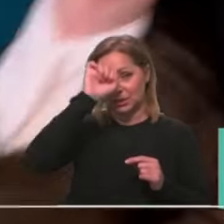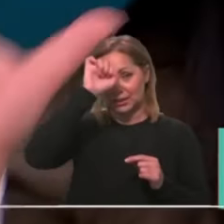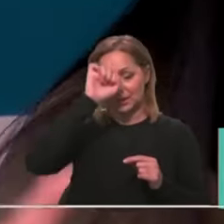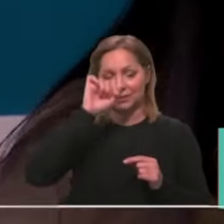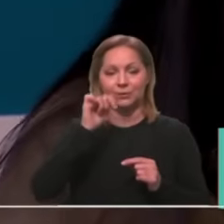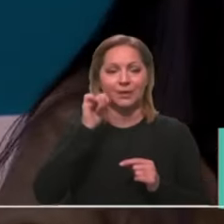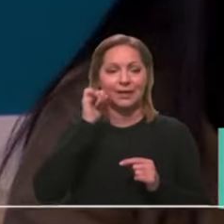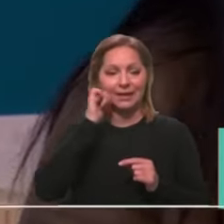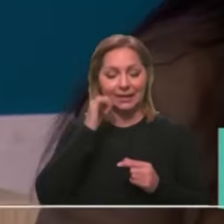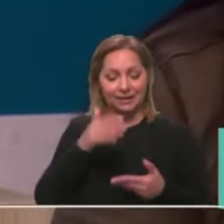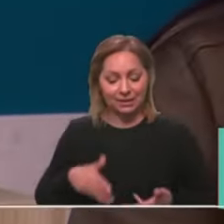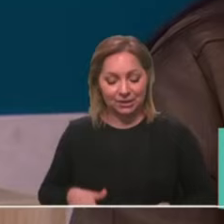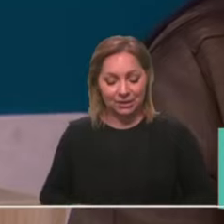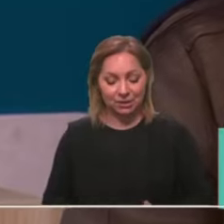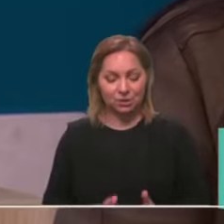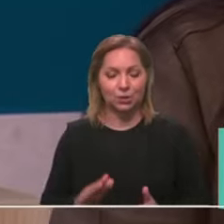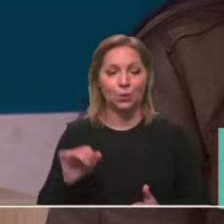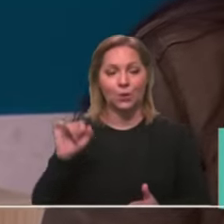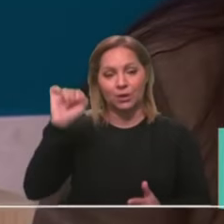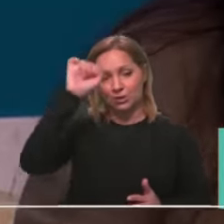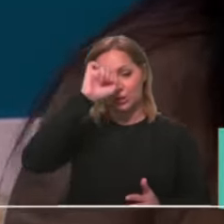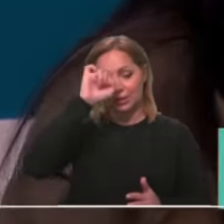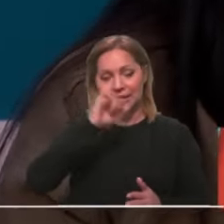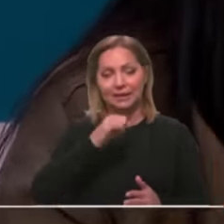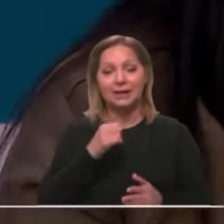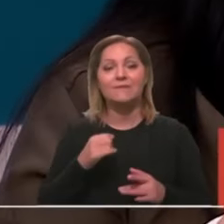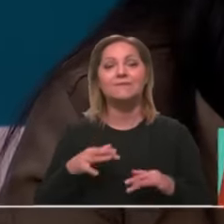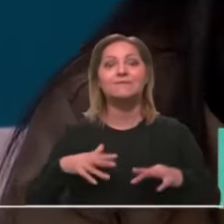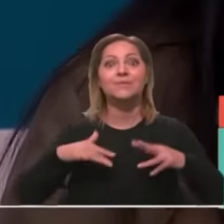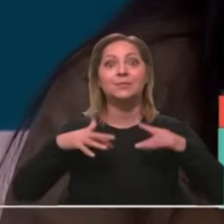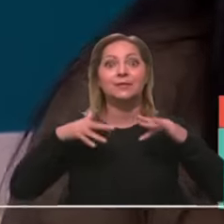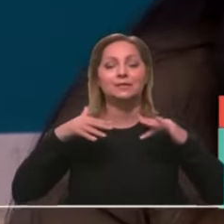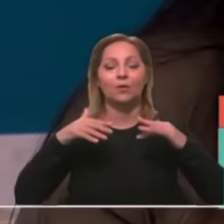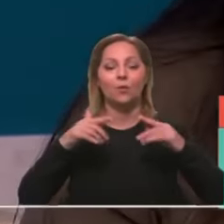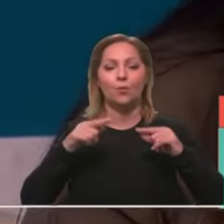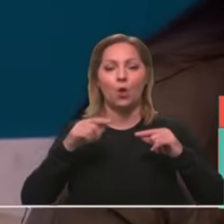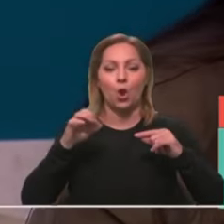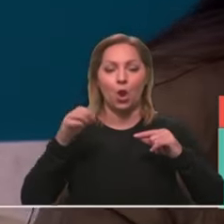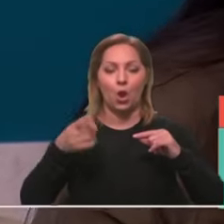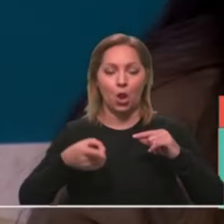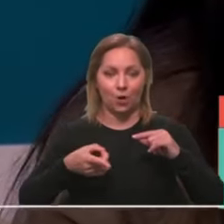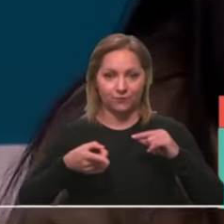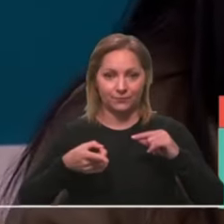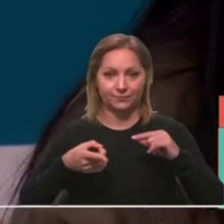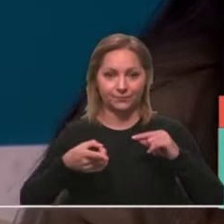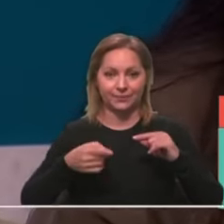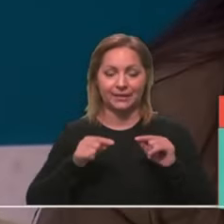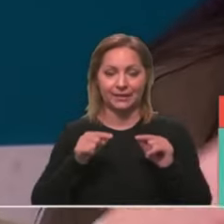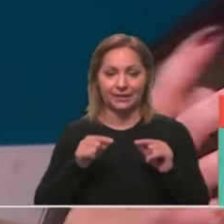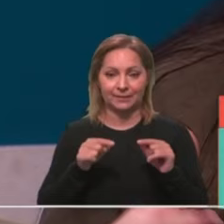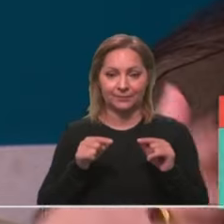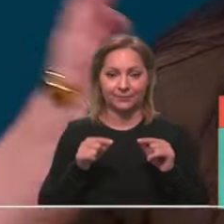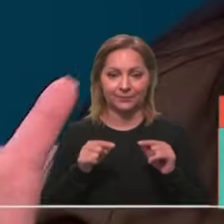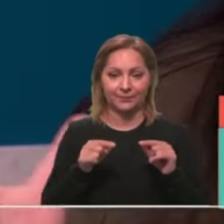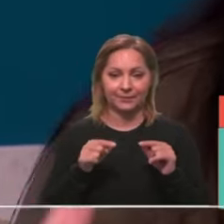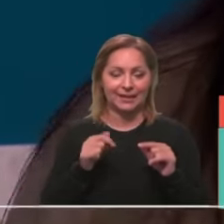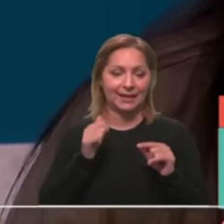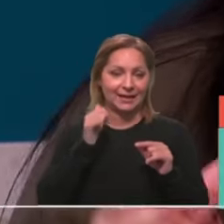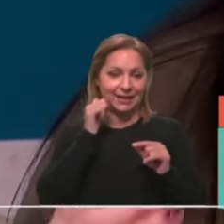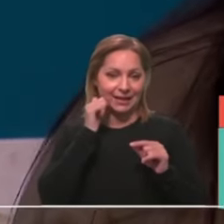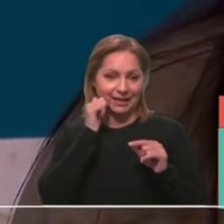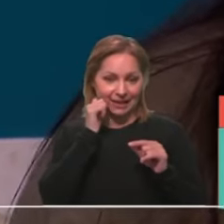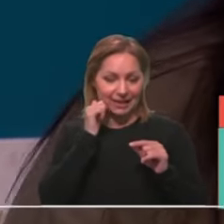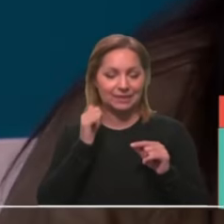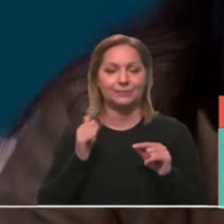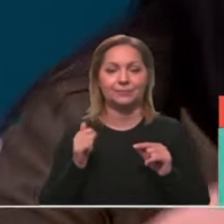os nascidos no mês de janeiro... Qual é a vibração que se... Vão estar na vibração 9. Isso significa que, para quem nasceu no